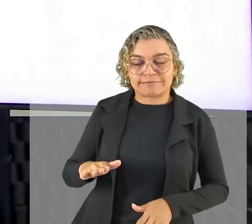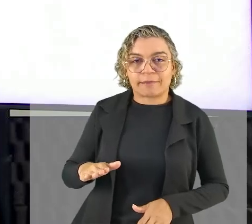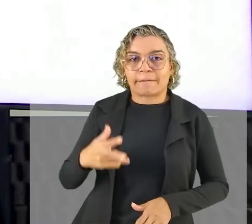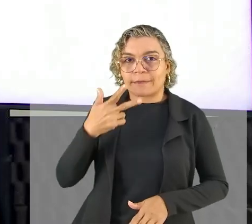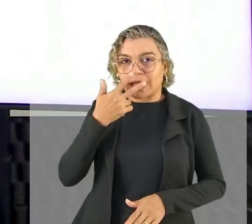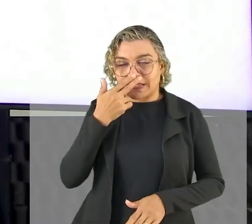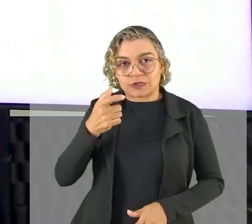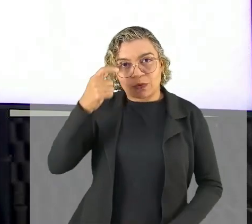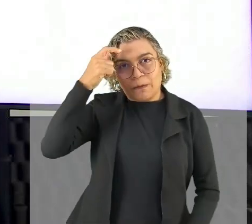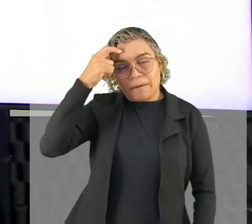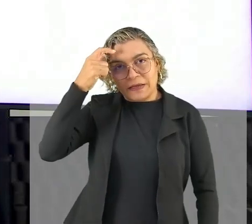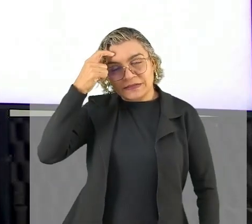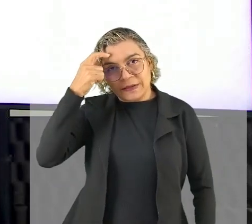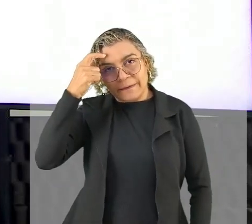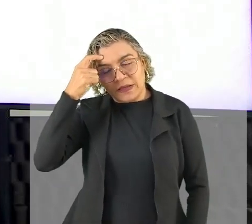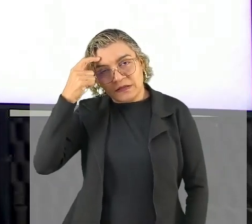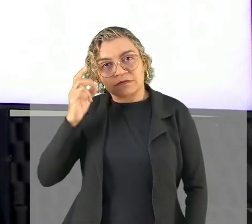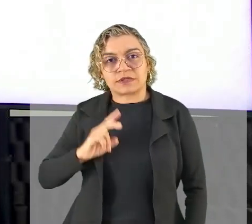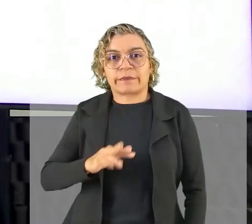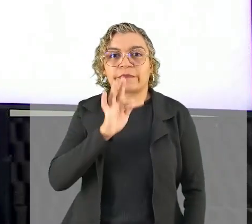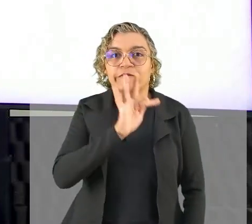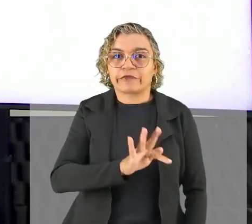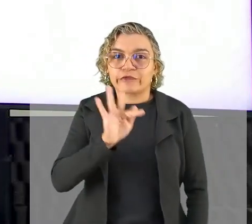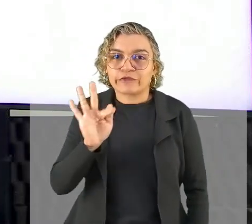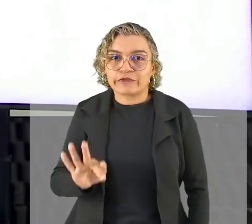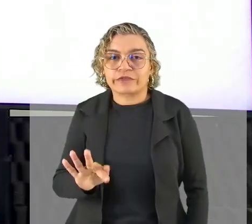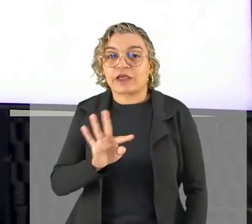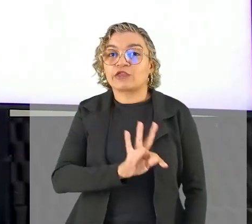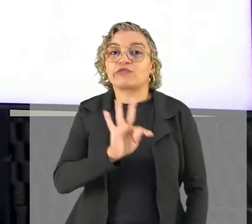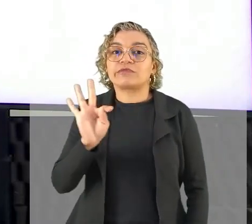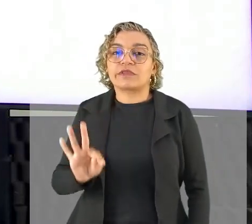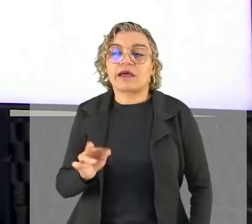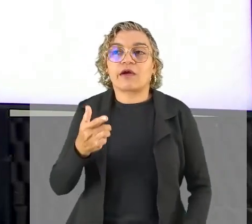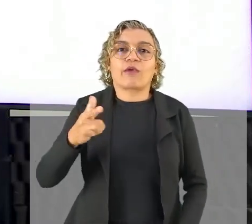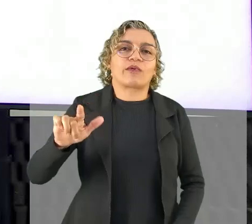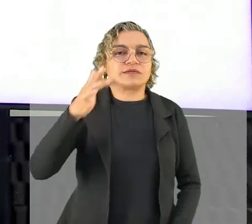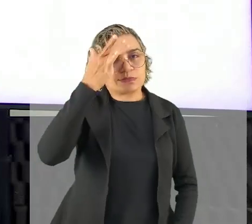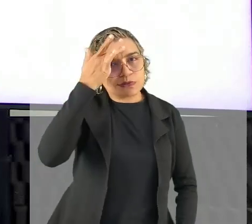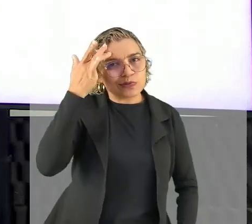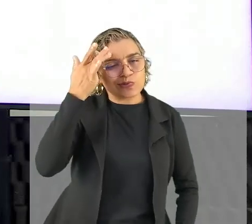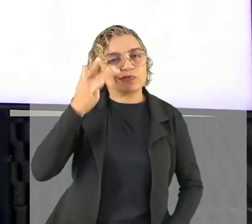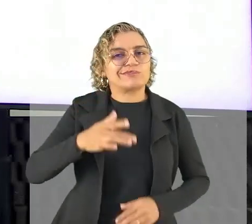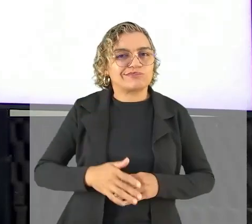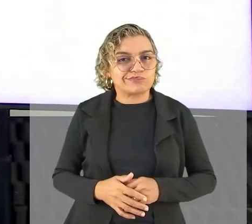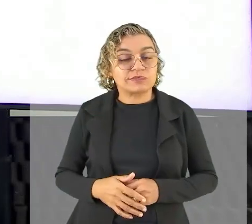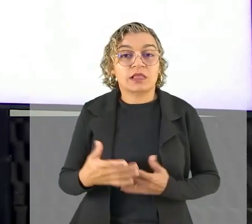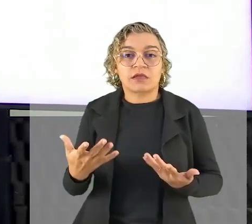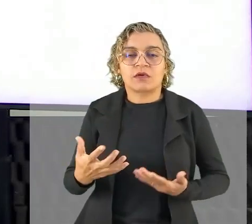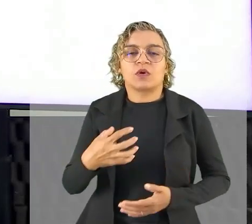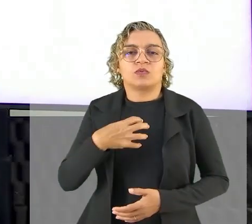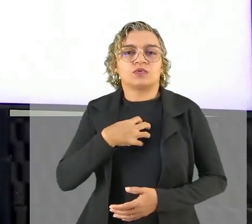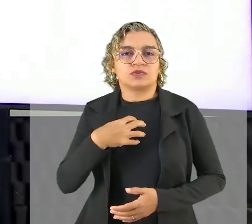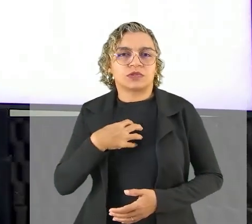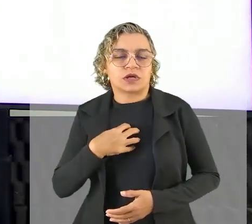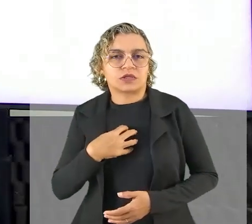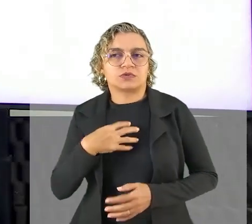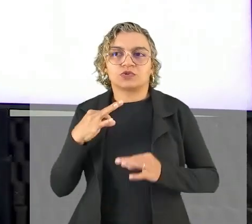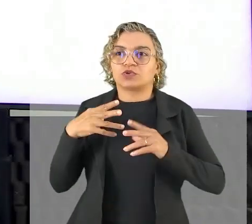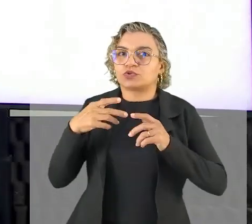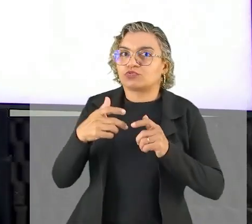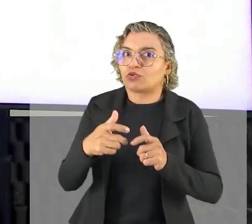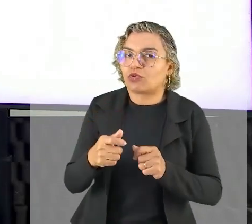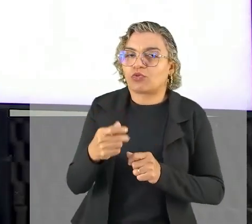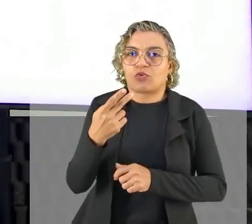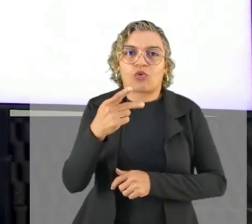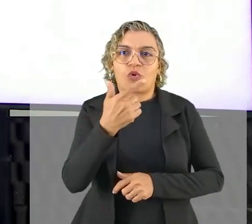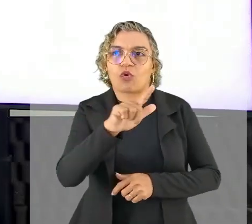Ou seja, um estado de menoridade é um estado em que as pessoas elas estão sob tutela